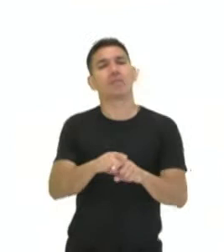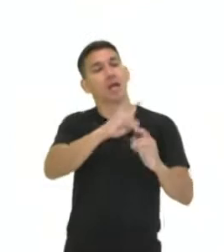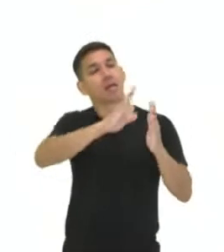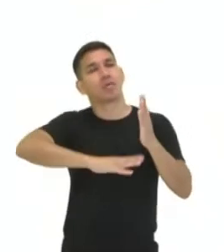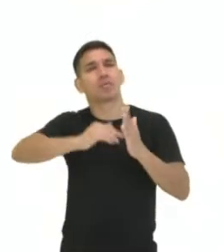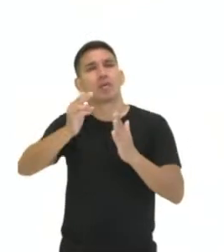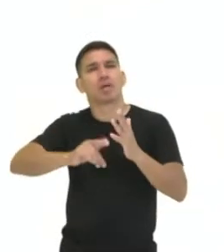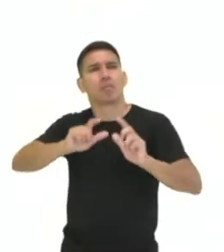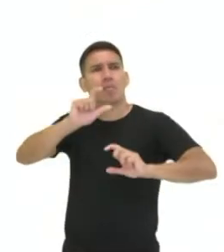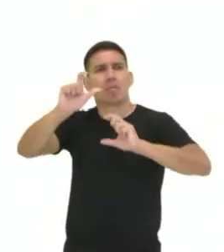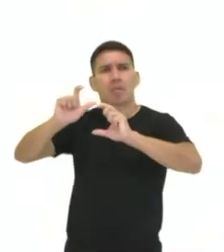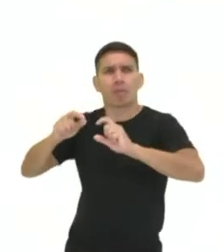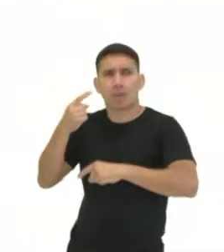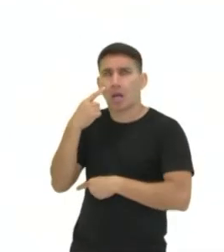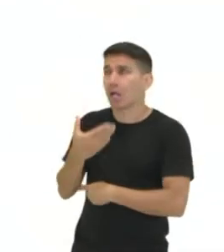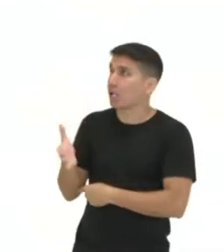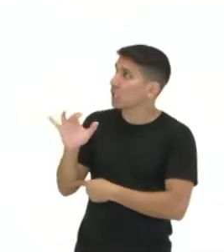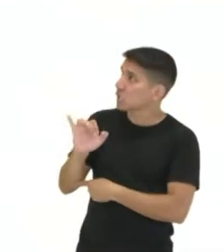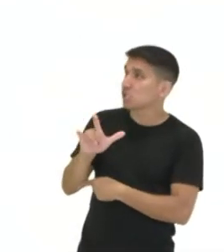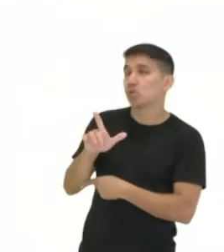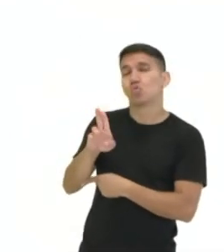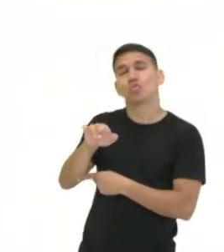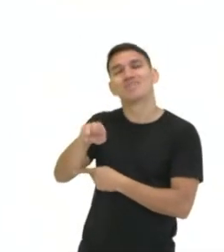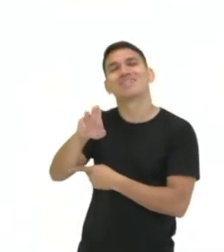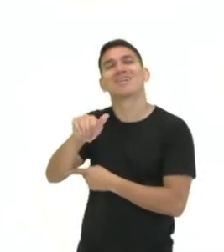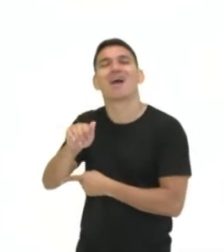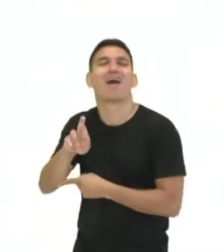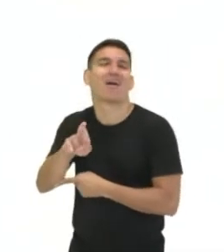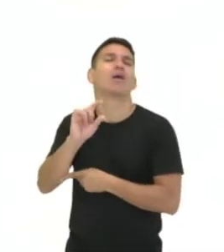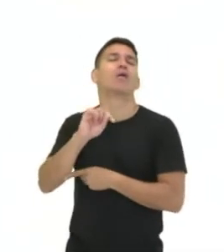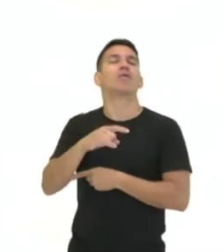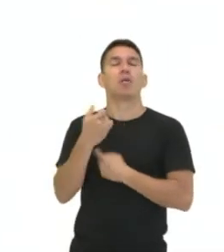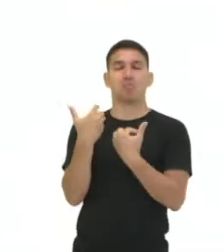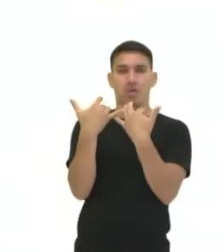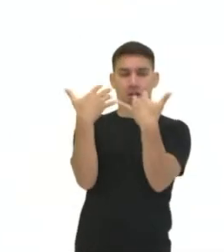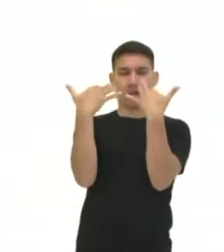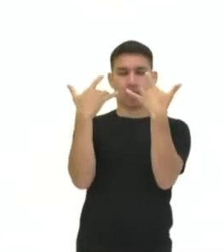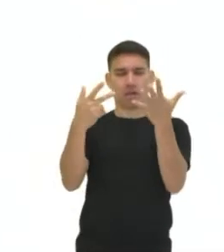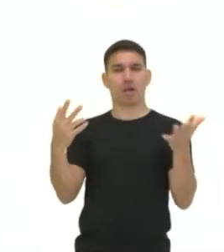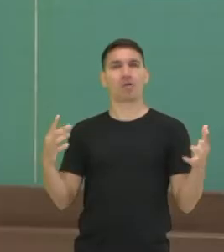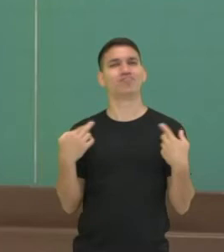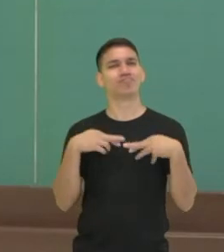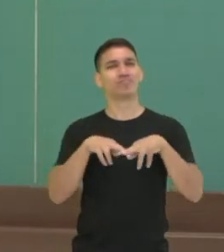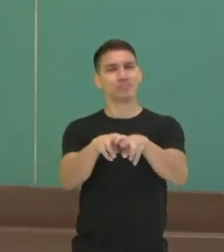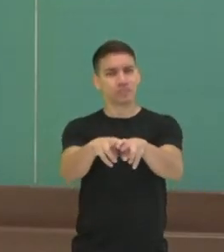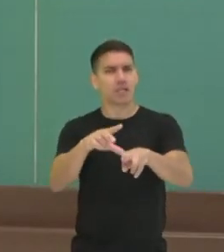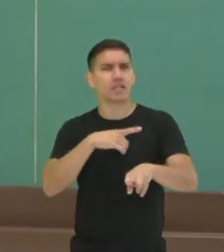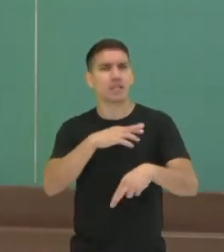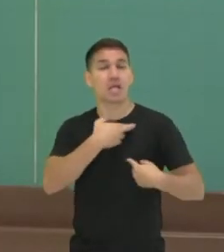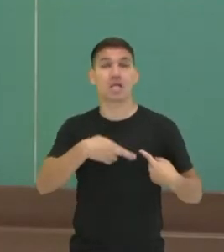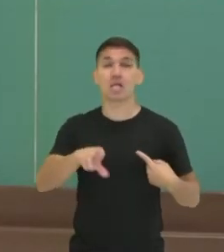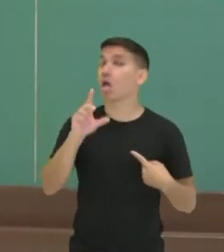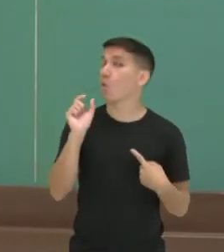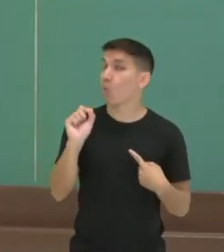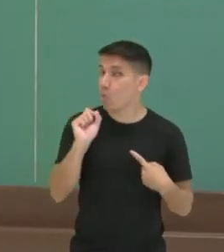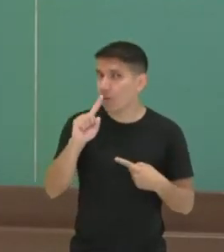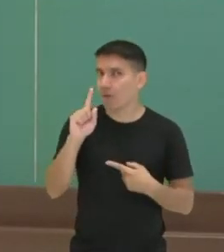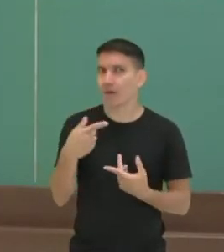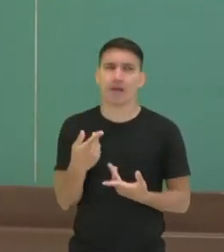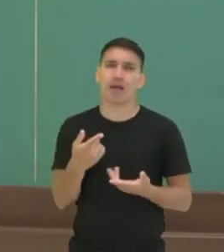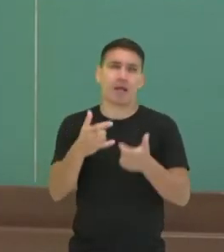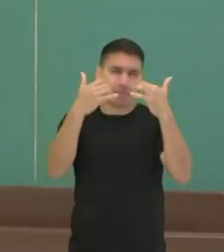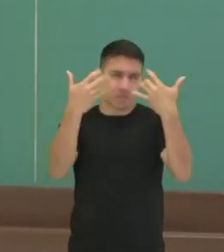desenhos ilustrados que visavam iluminar o que estava escrito, estilo variado, teve muito sincretismo. Então nós tínhamos aquelas religiões, vamos